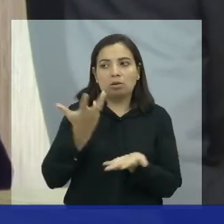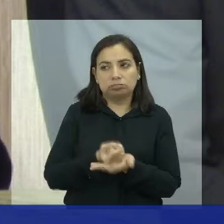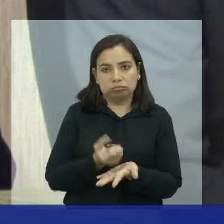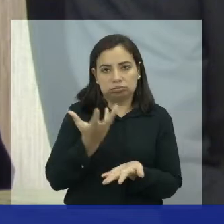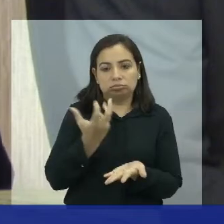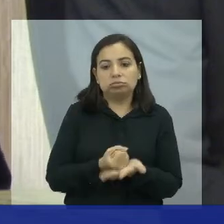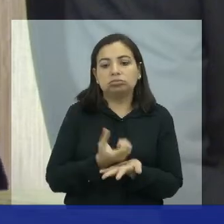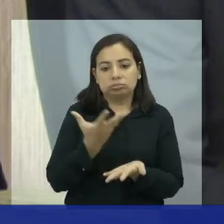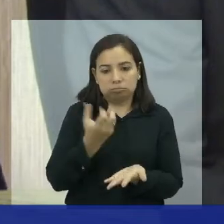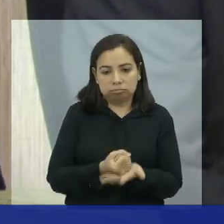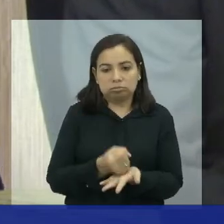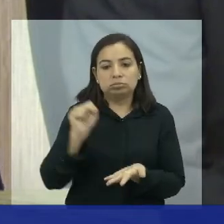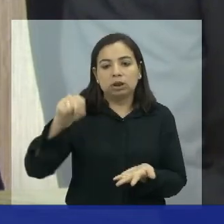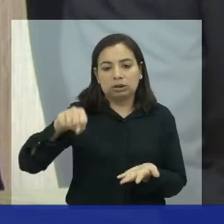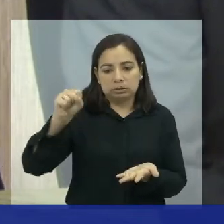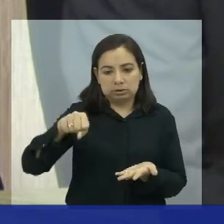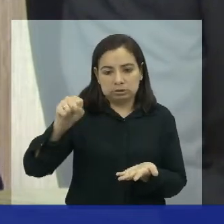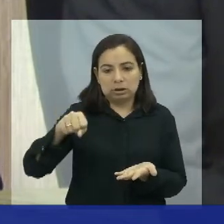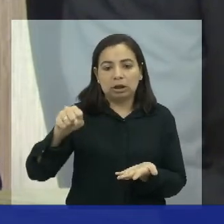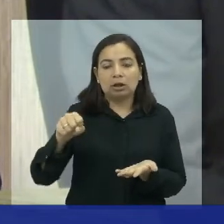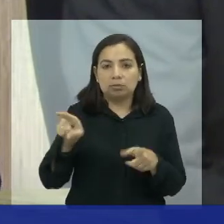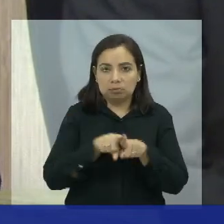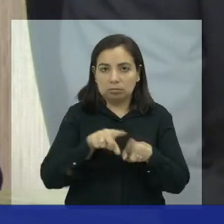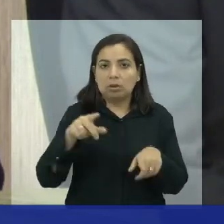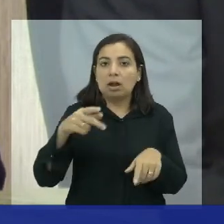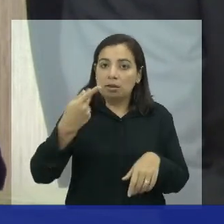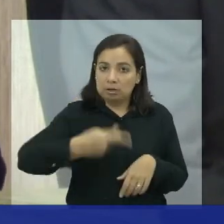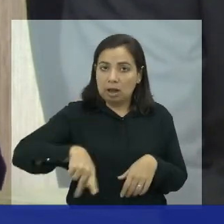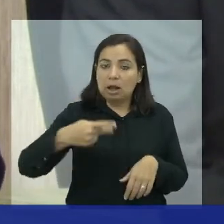registrado através da taquigrafia da Câmara